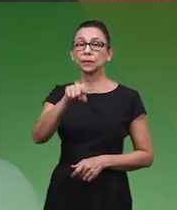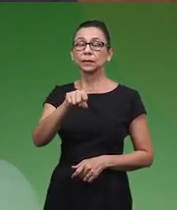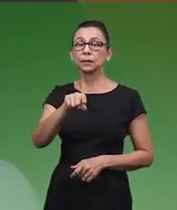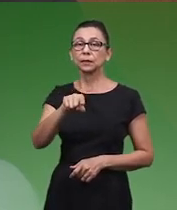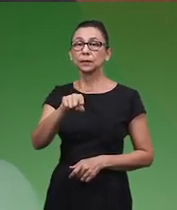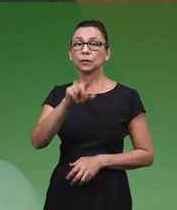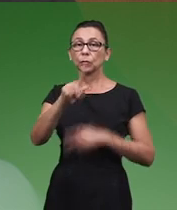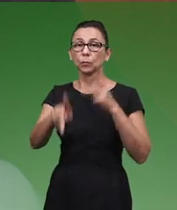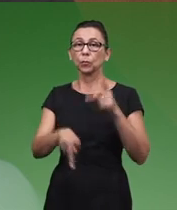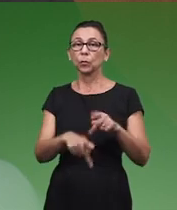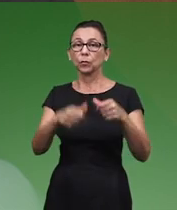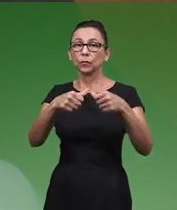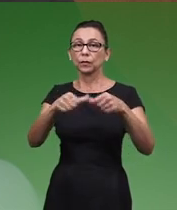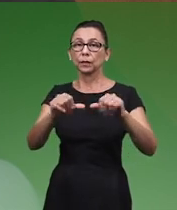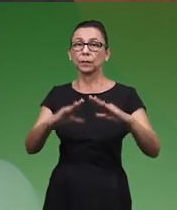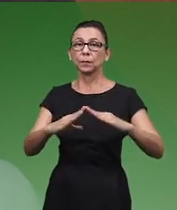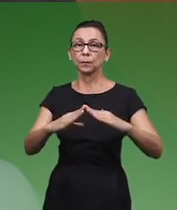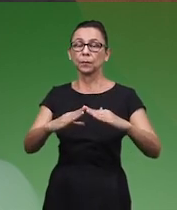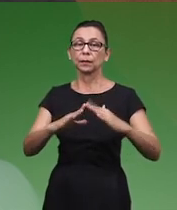habitar o seu nome.